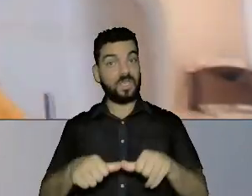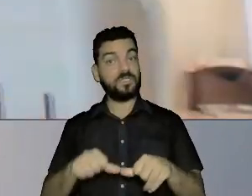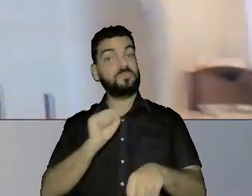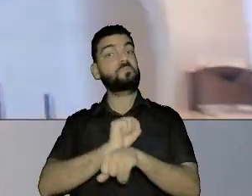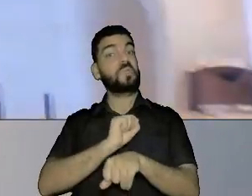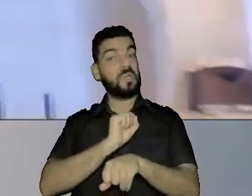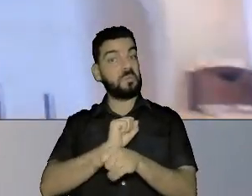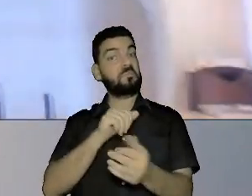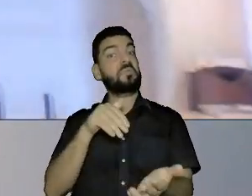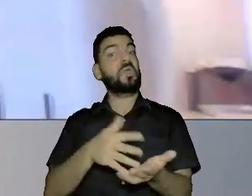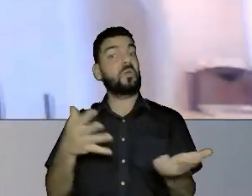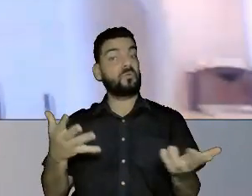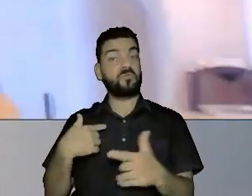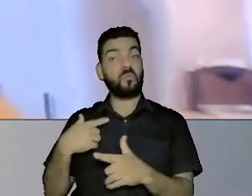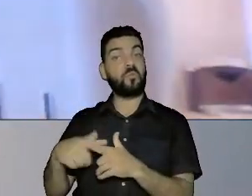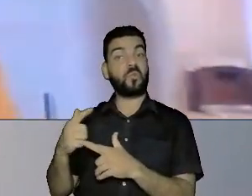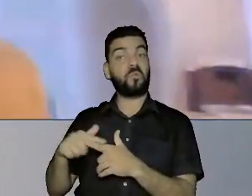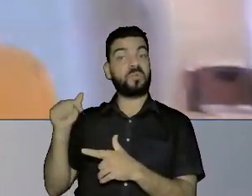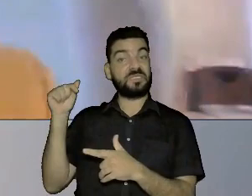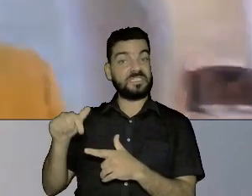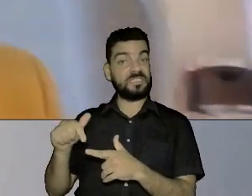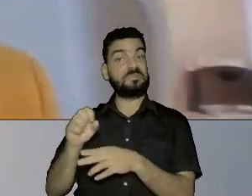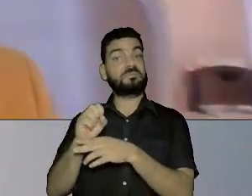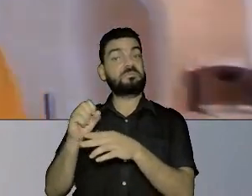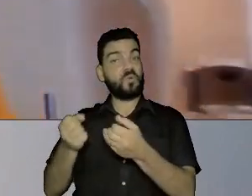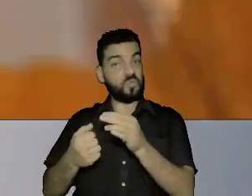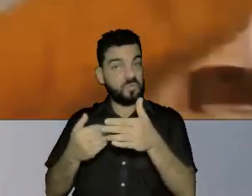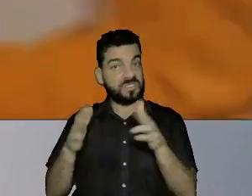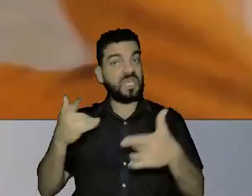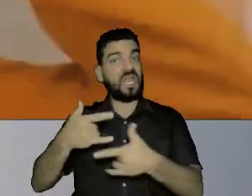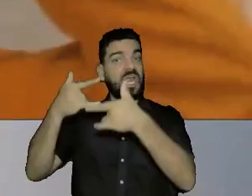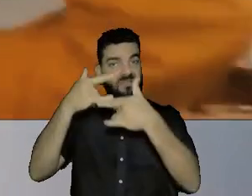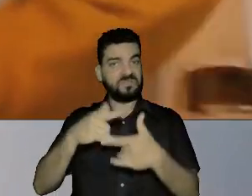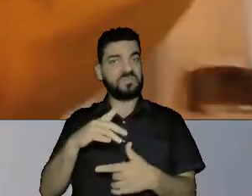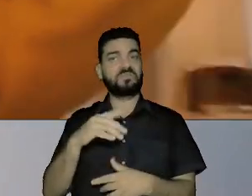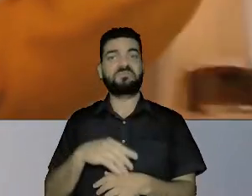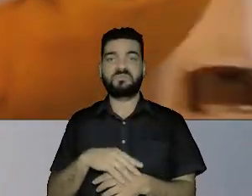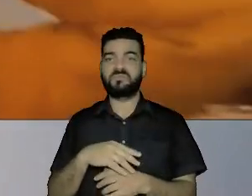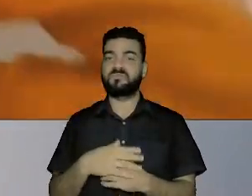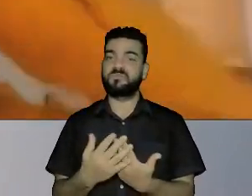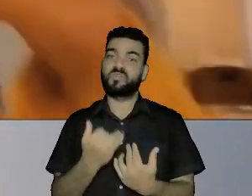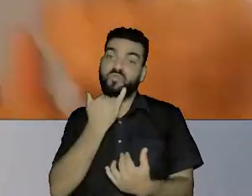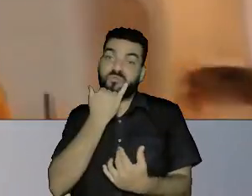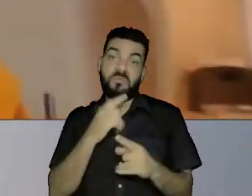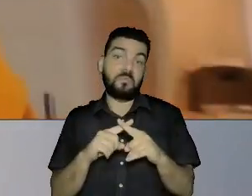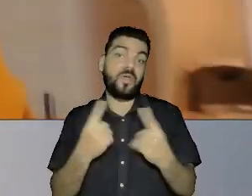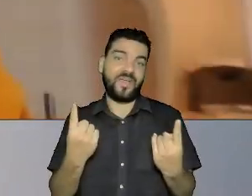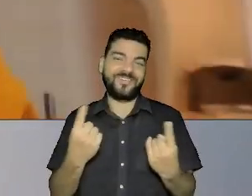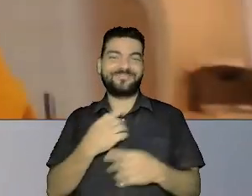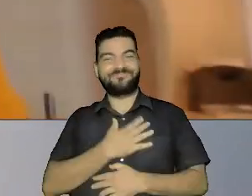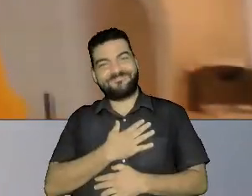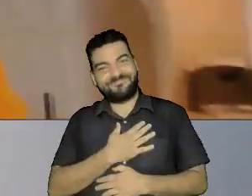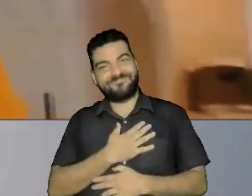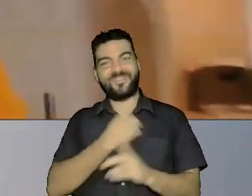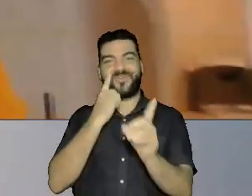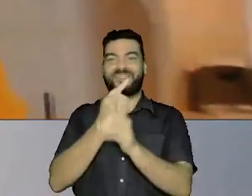Nós tivemos algumas falhas técnicas aqui para começar. É um super prazer estar aqui com vocês.